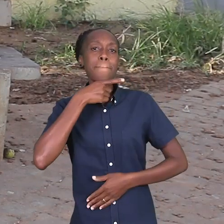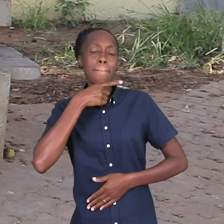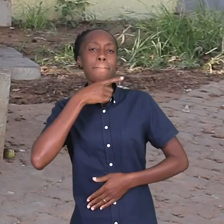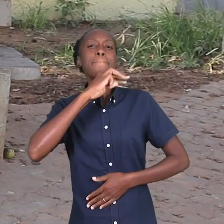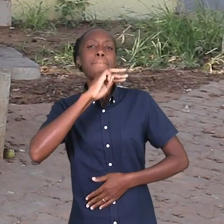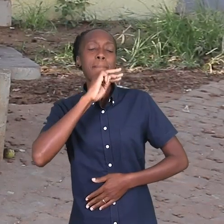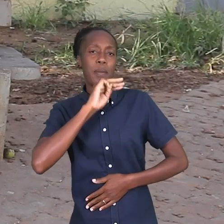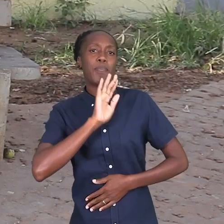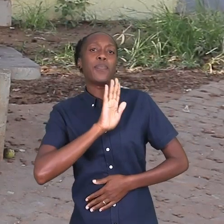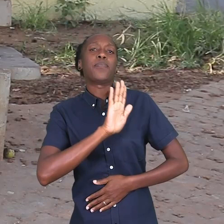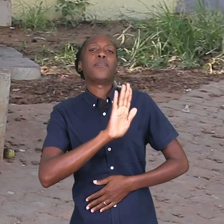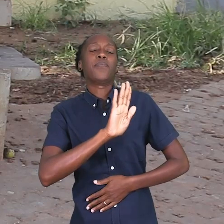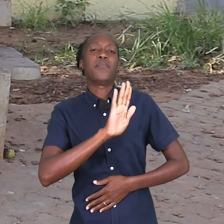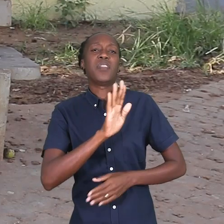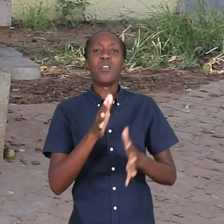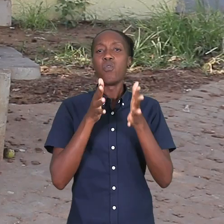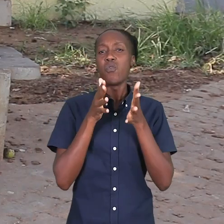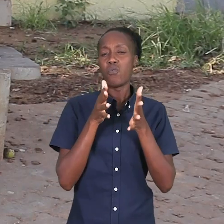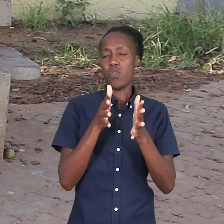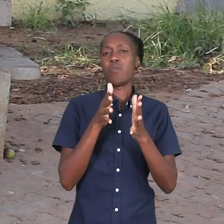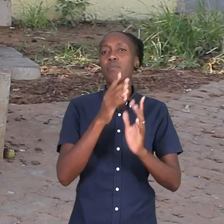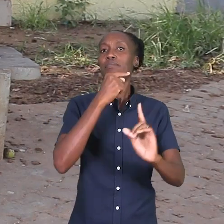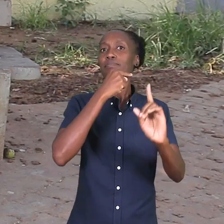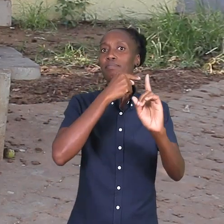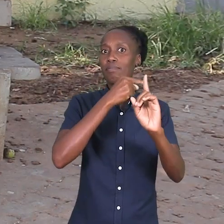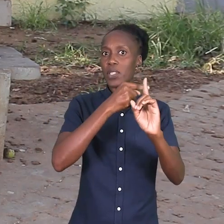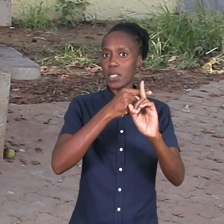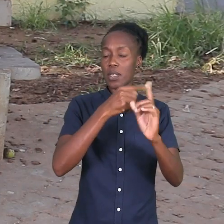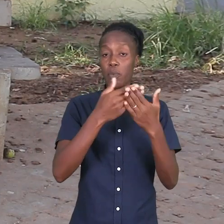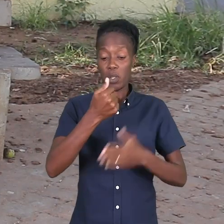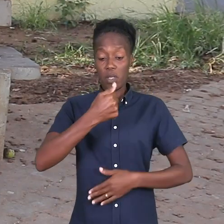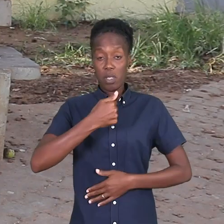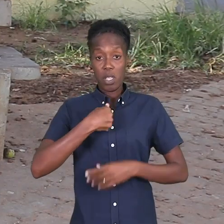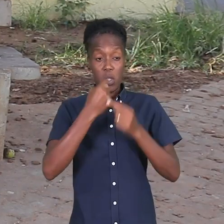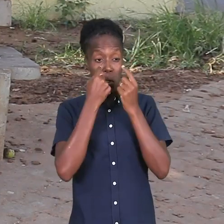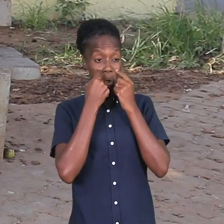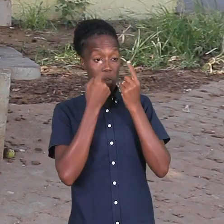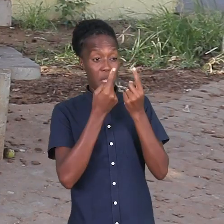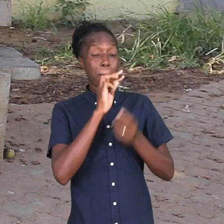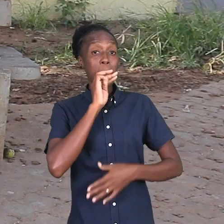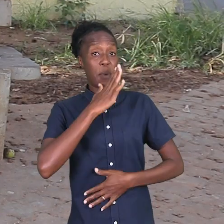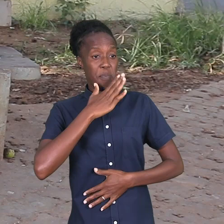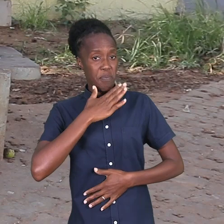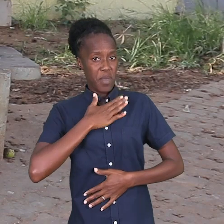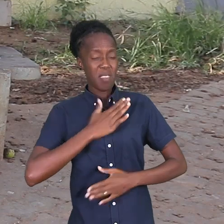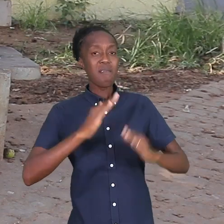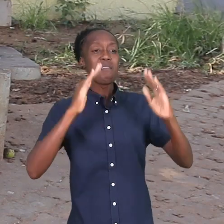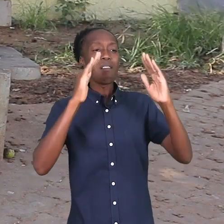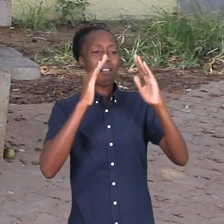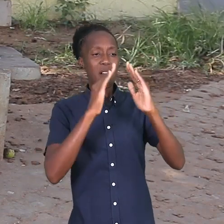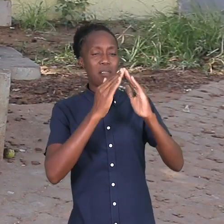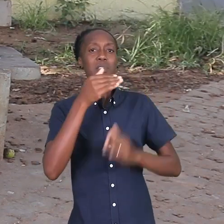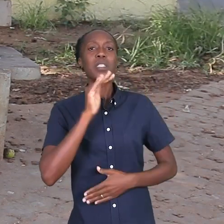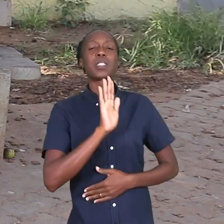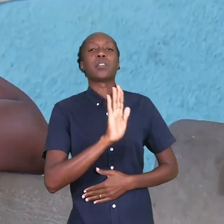se espelham nos seus pais e nas suas mães, se espelham de uma forma positiva, não negativa. Porque eu vendo